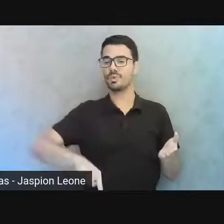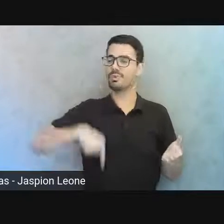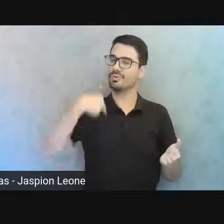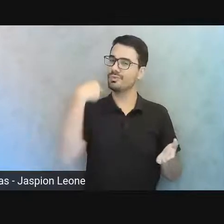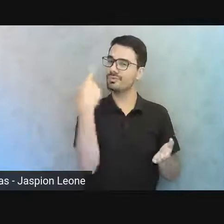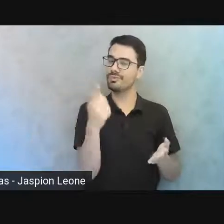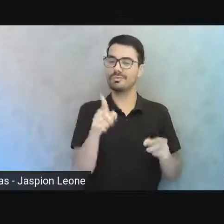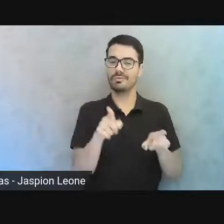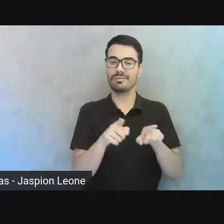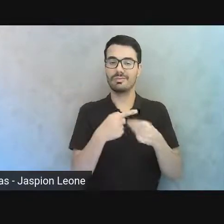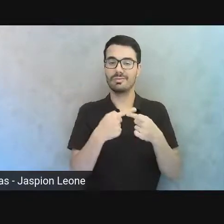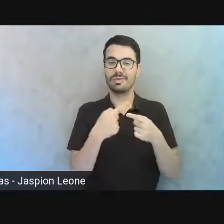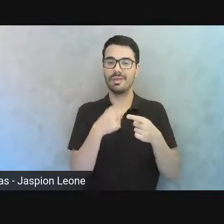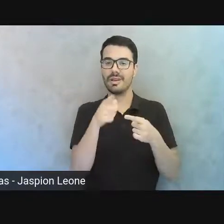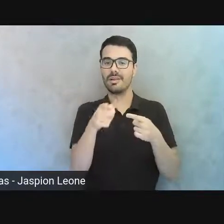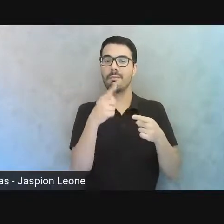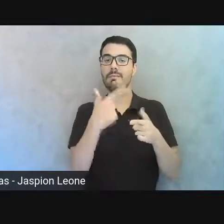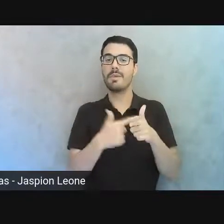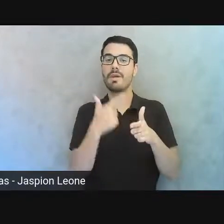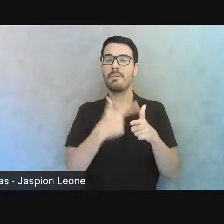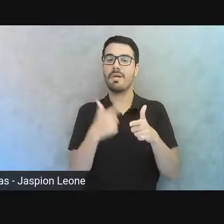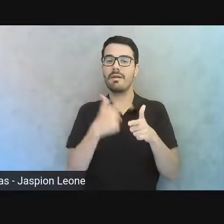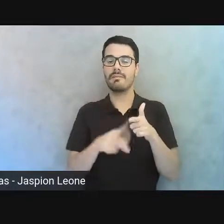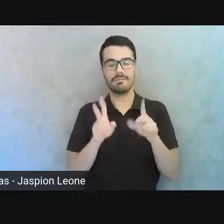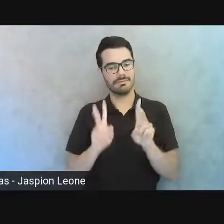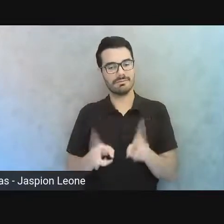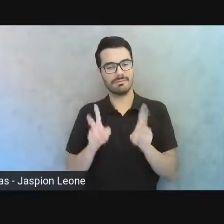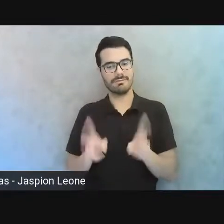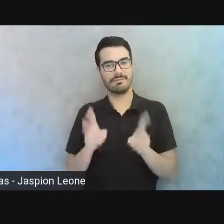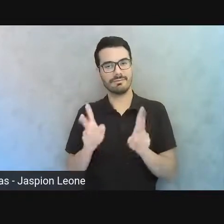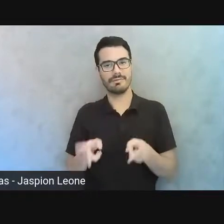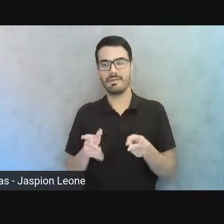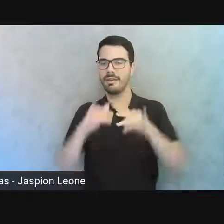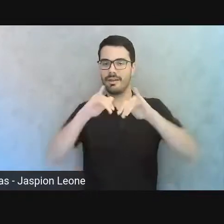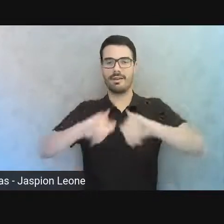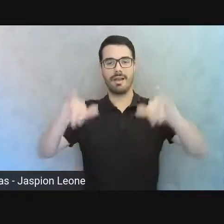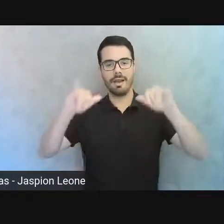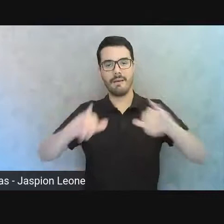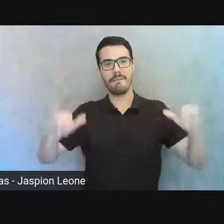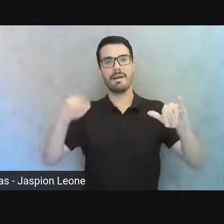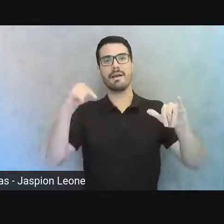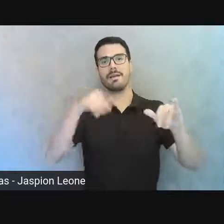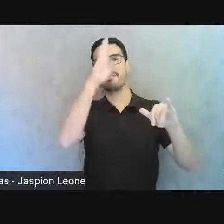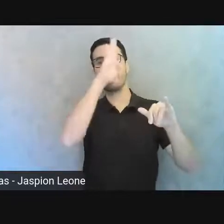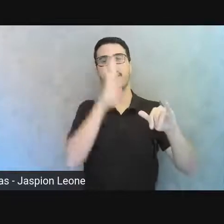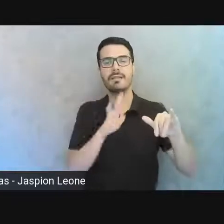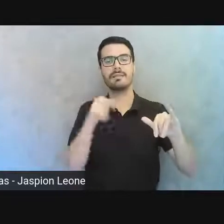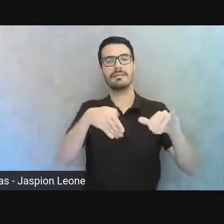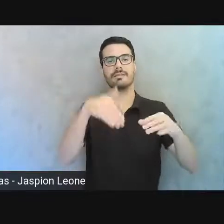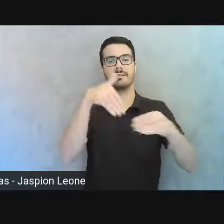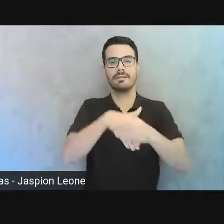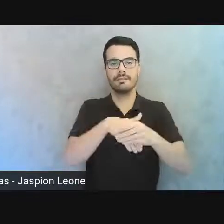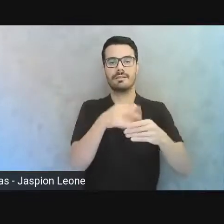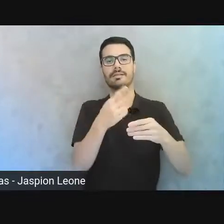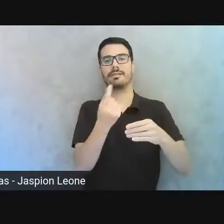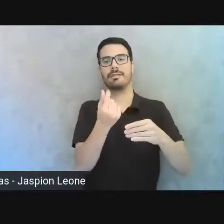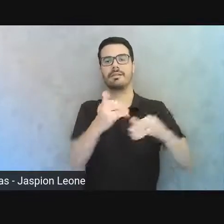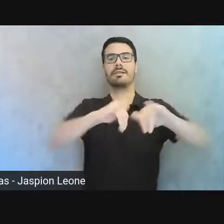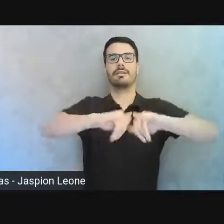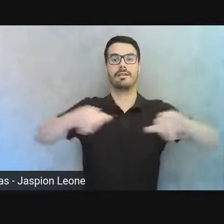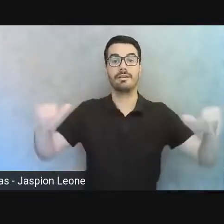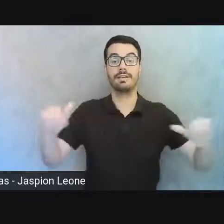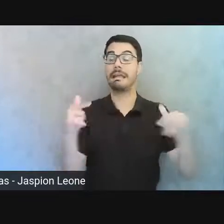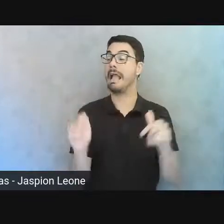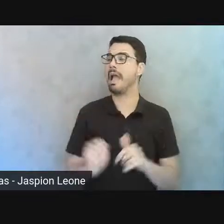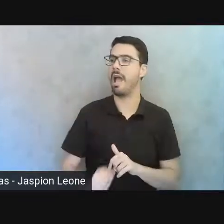gente não atacou as causas do problema, né? As campanhas no Brasil continuam sendo muito caras, continua